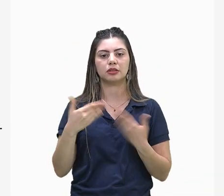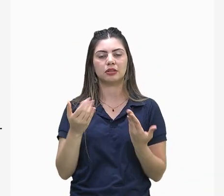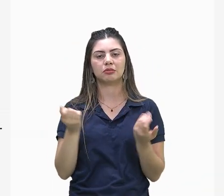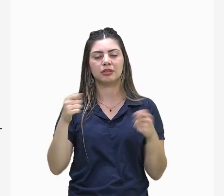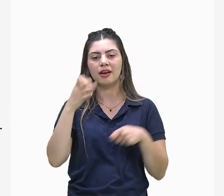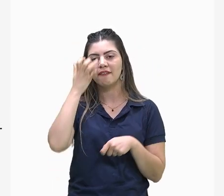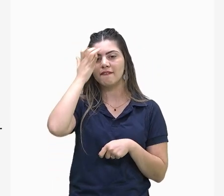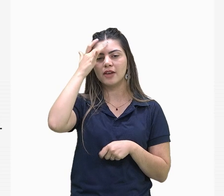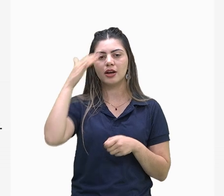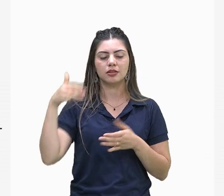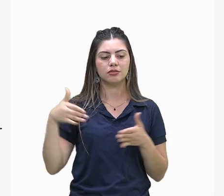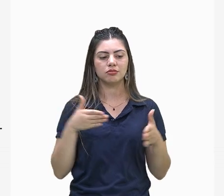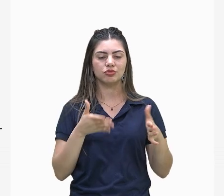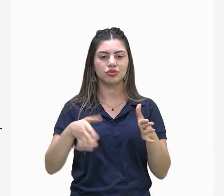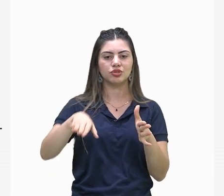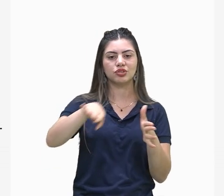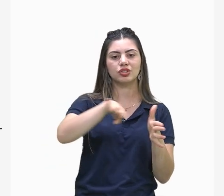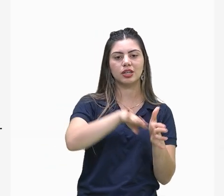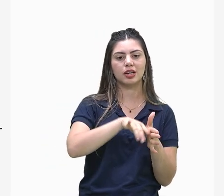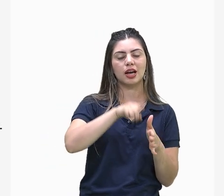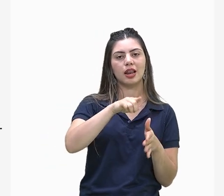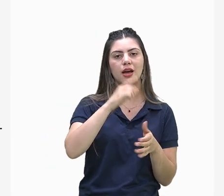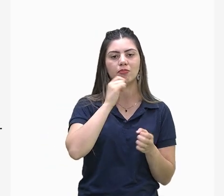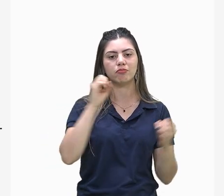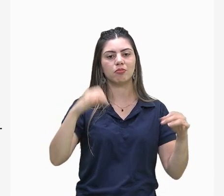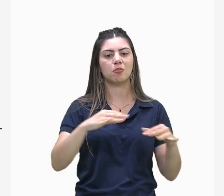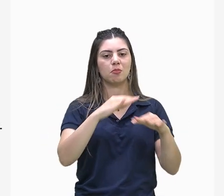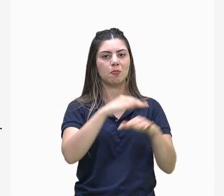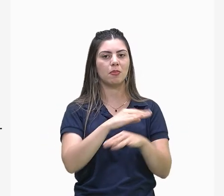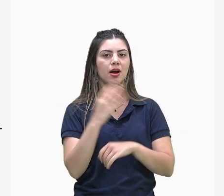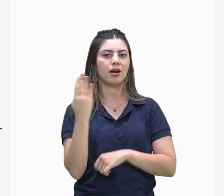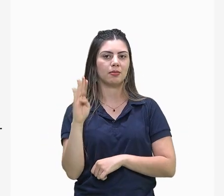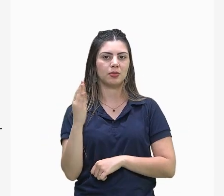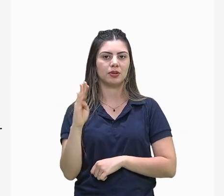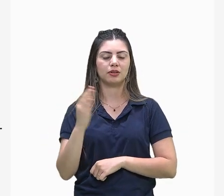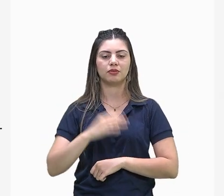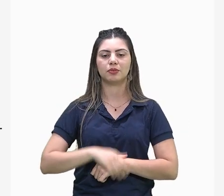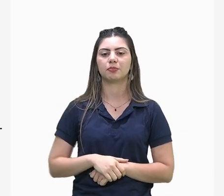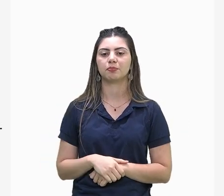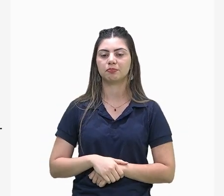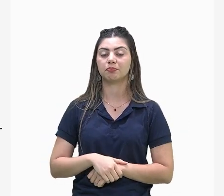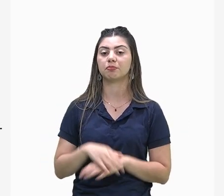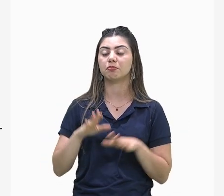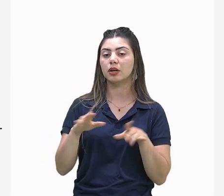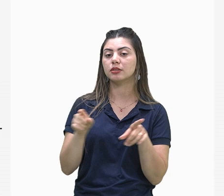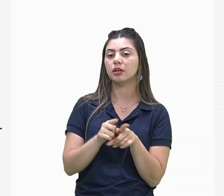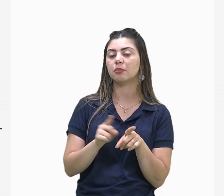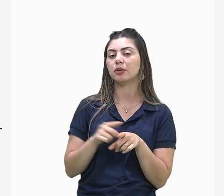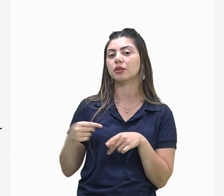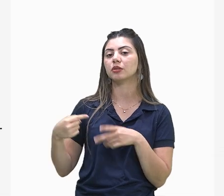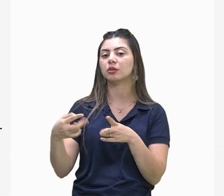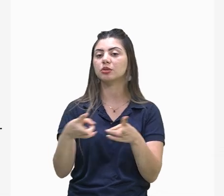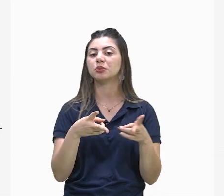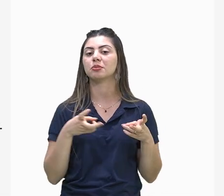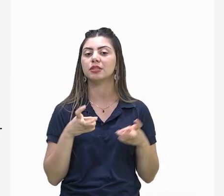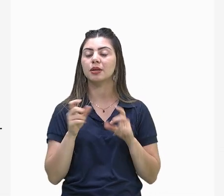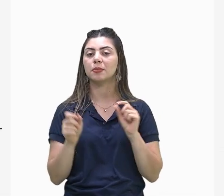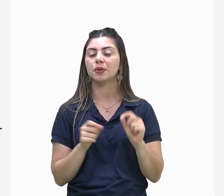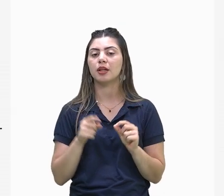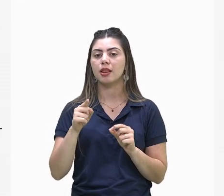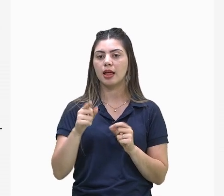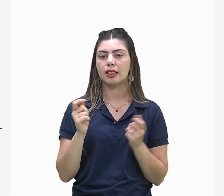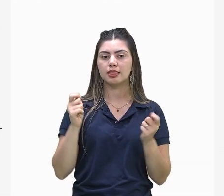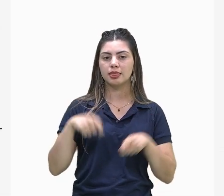acesso da Bolívia ao mar, tá? Mas além disso, a gente vai observar que esse